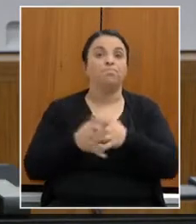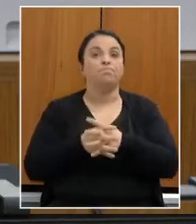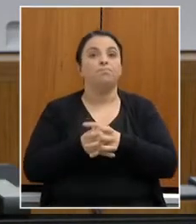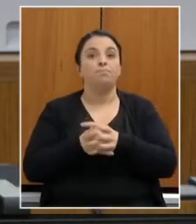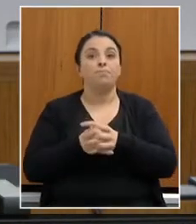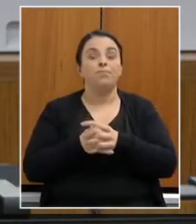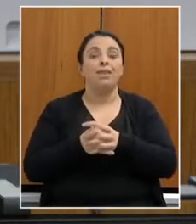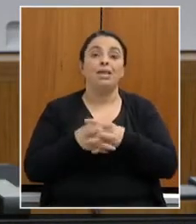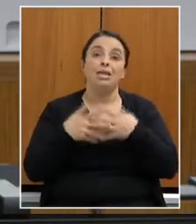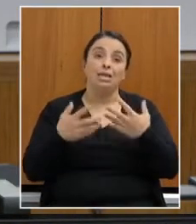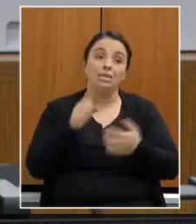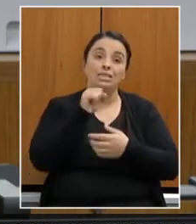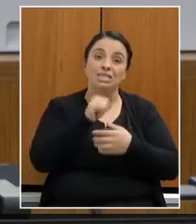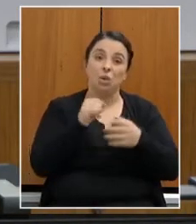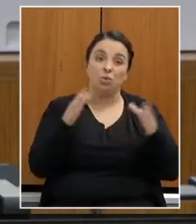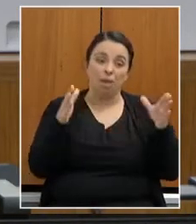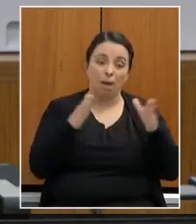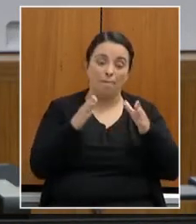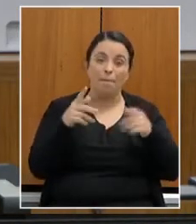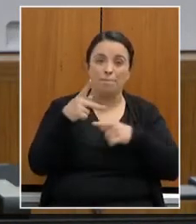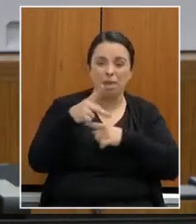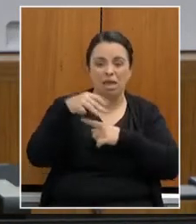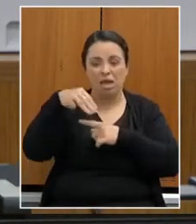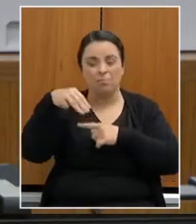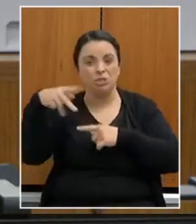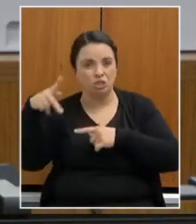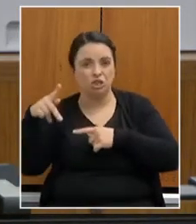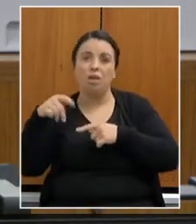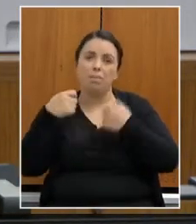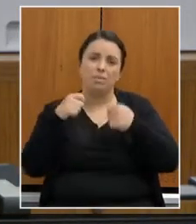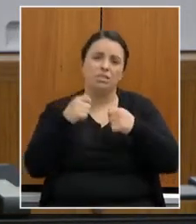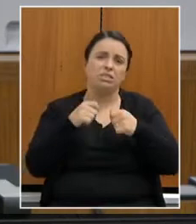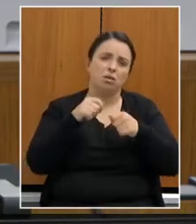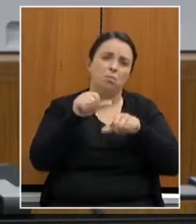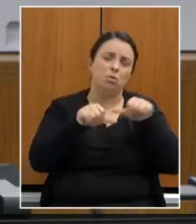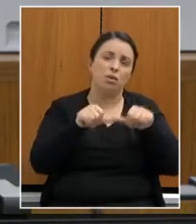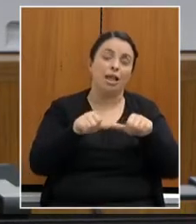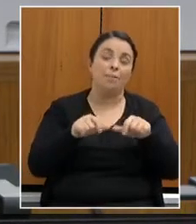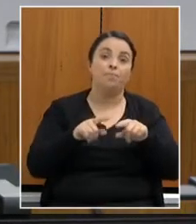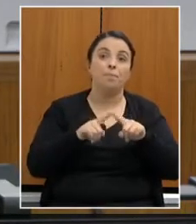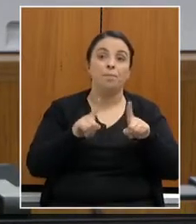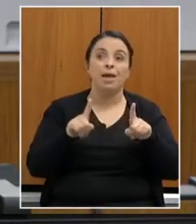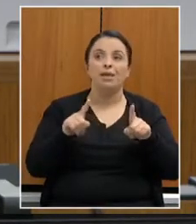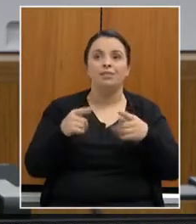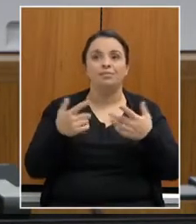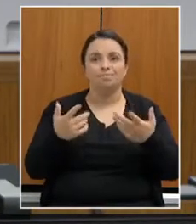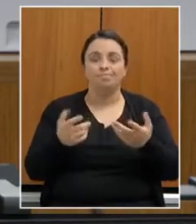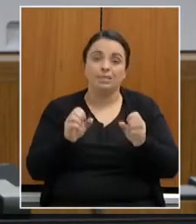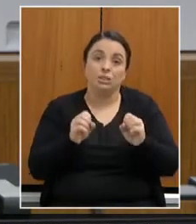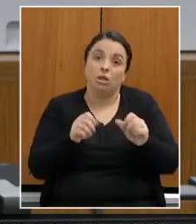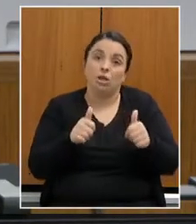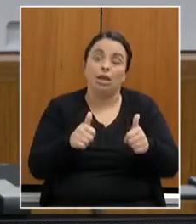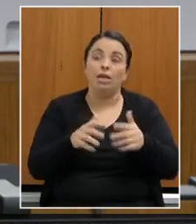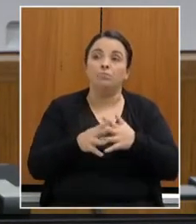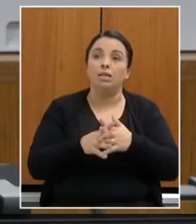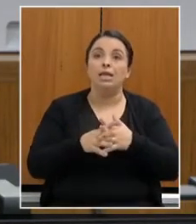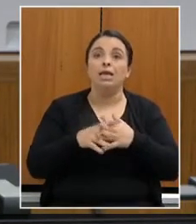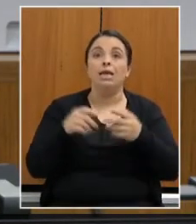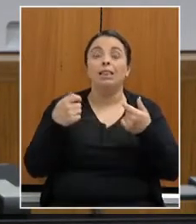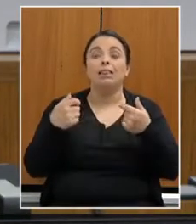secretaria de educação mas mas é uma luva de vinil utilizada como luva descartável a máscara vi como máscara tripla face shield e toca